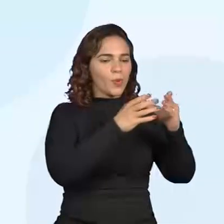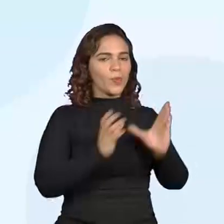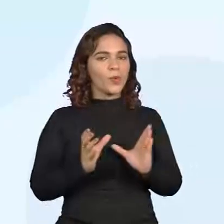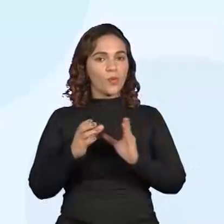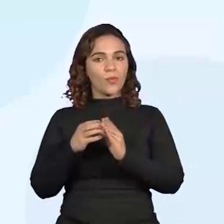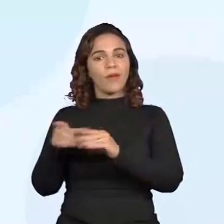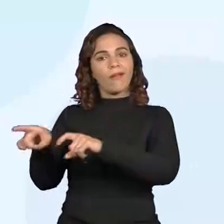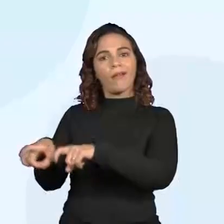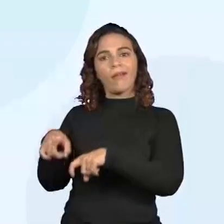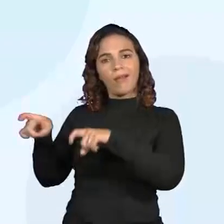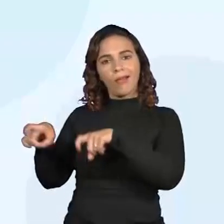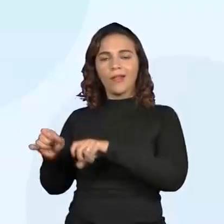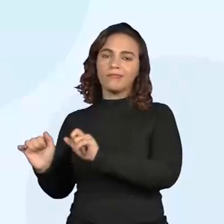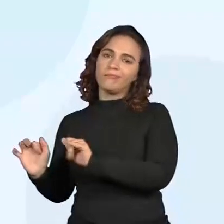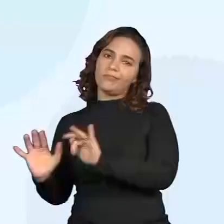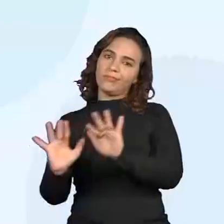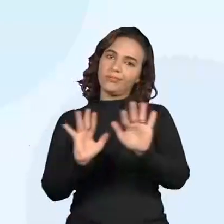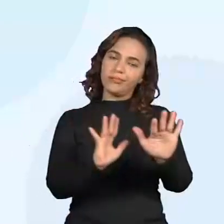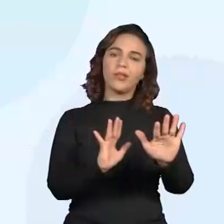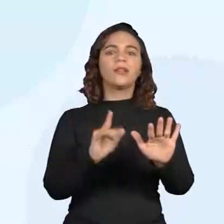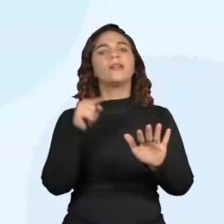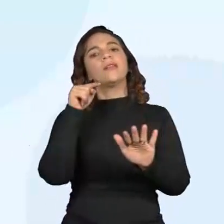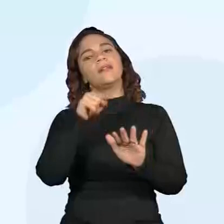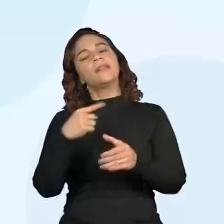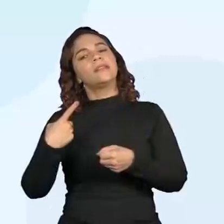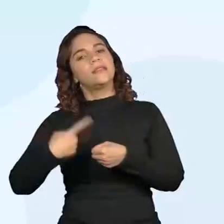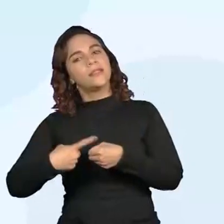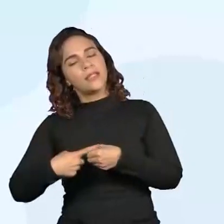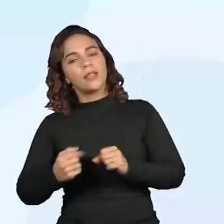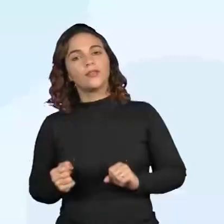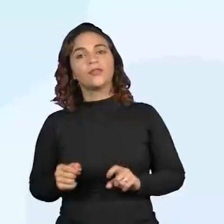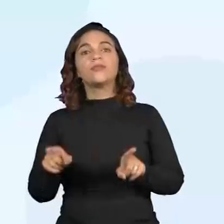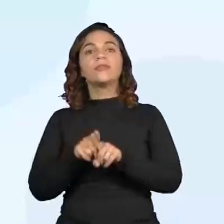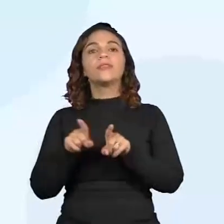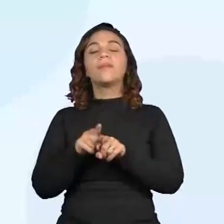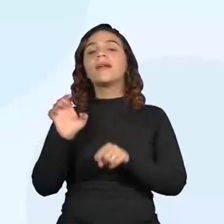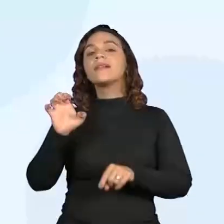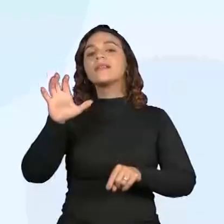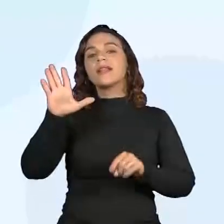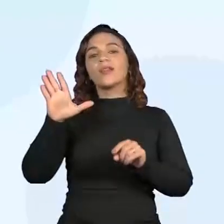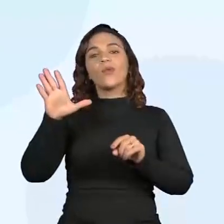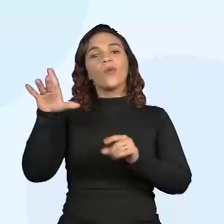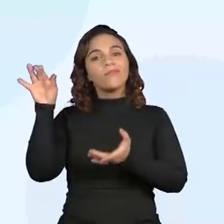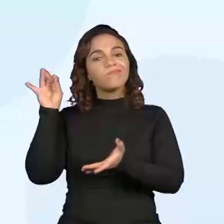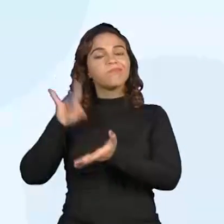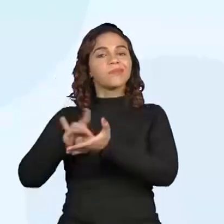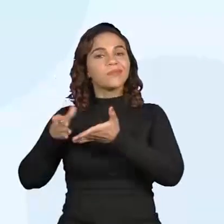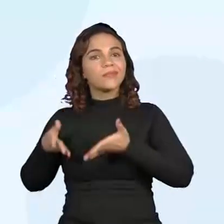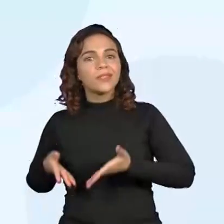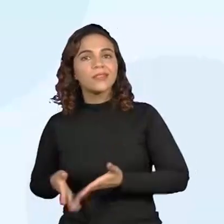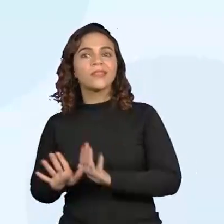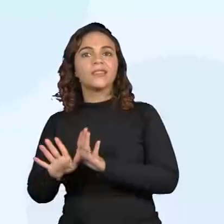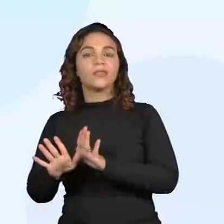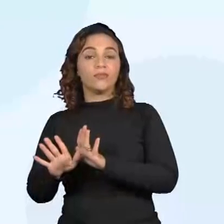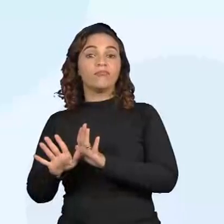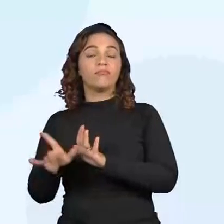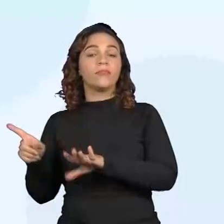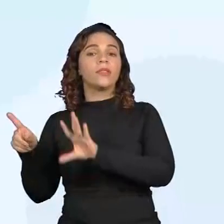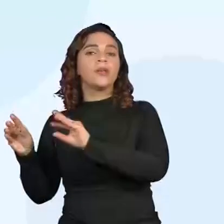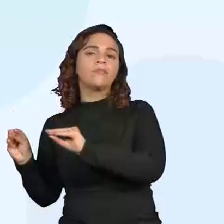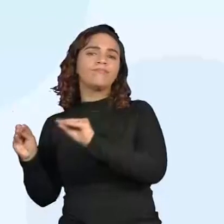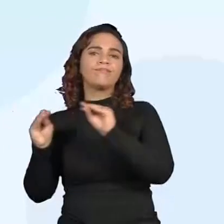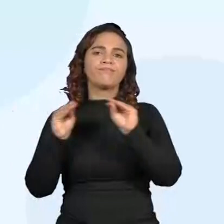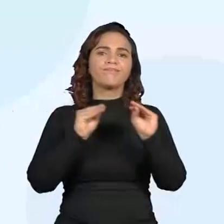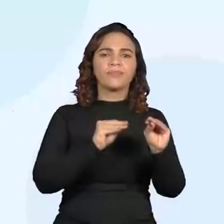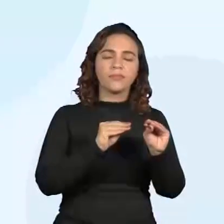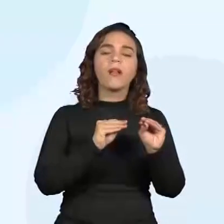do campo para as cidades, saída de seu estado de origem. Carregam consigo sua